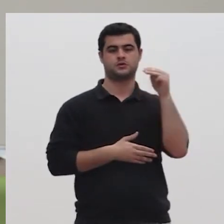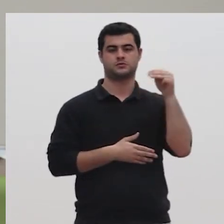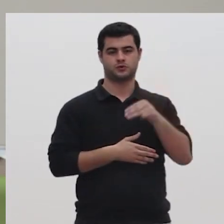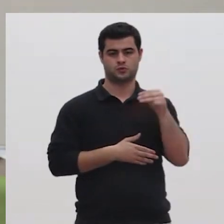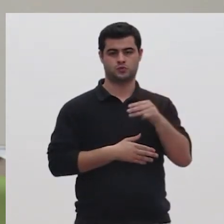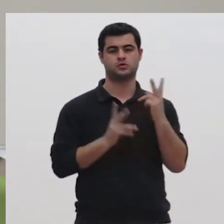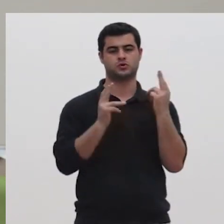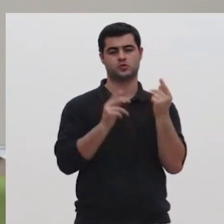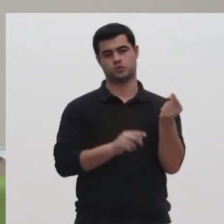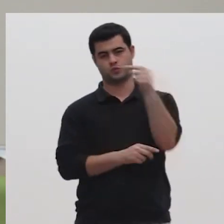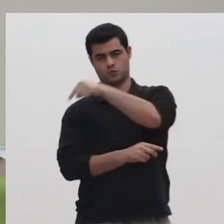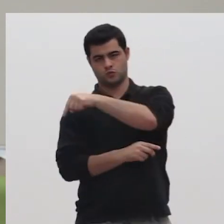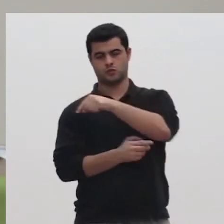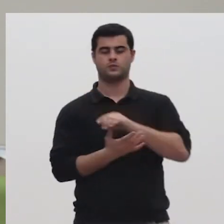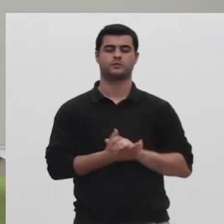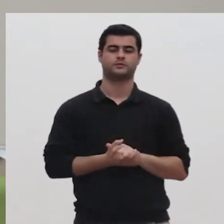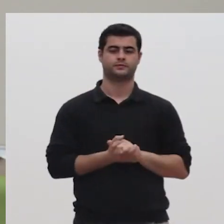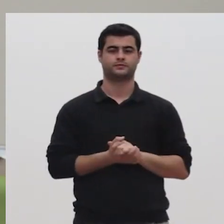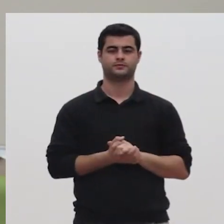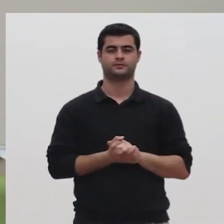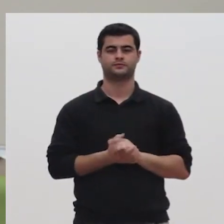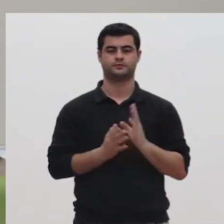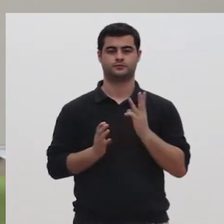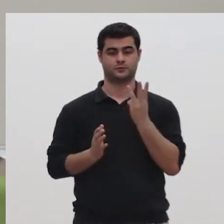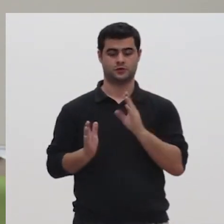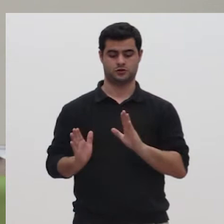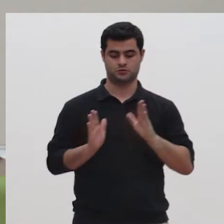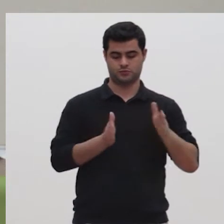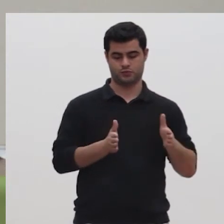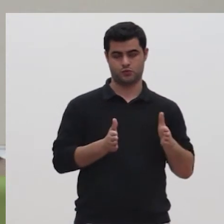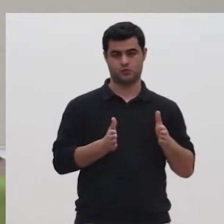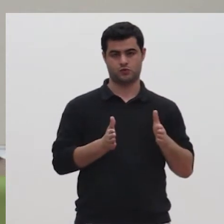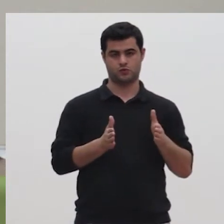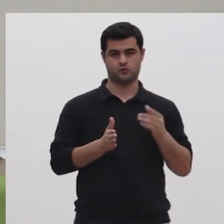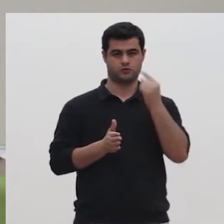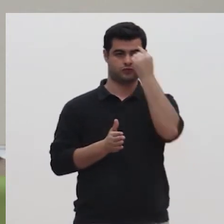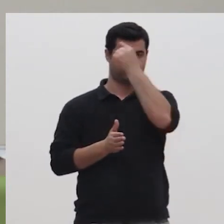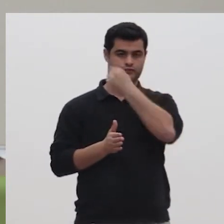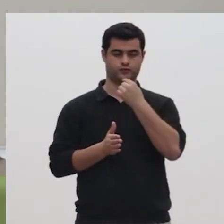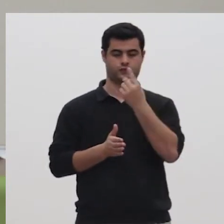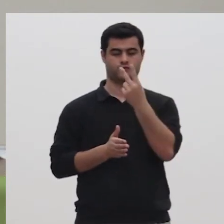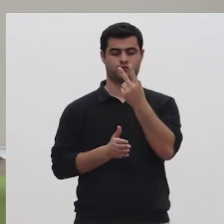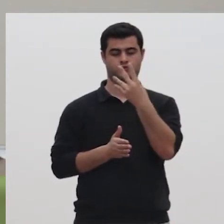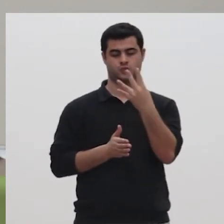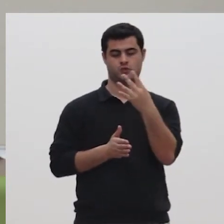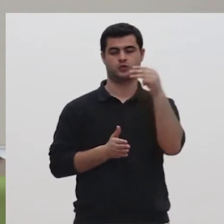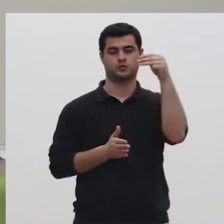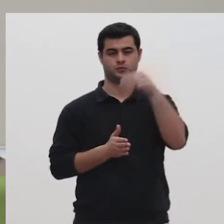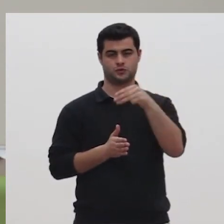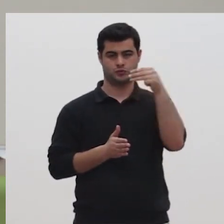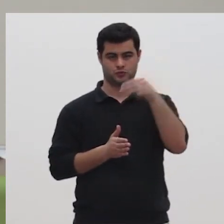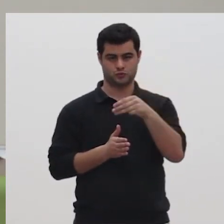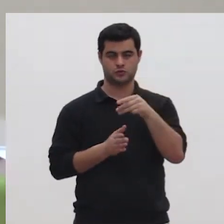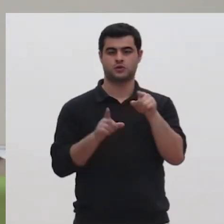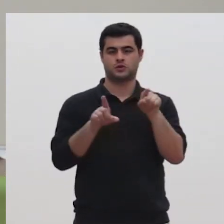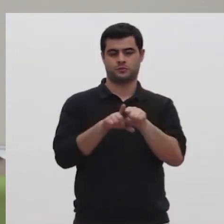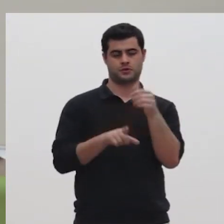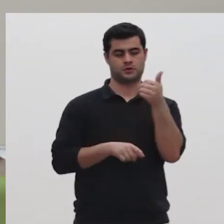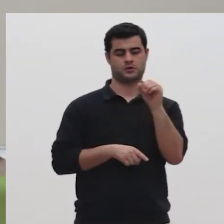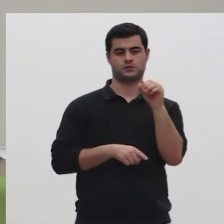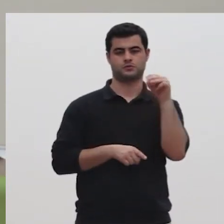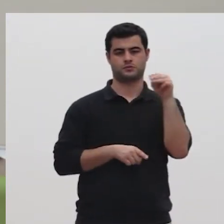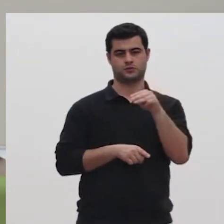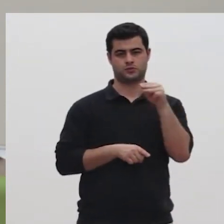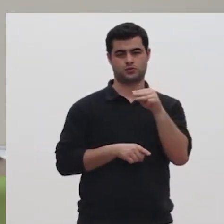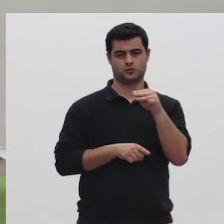intervalo anterior. O terceiro e quarto bloco terão duração de 24 minutos e 10 minutos, respectivamente,